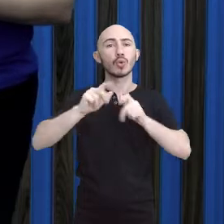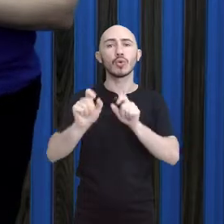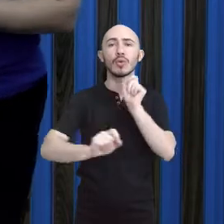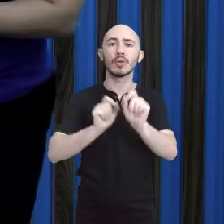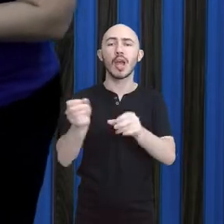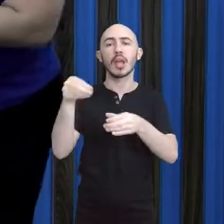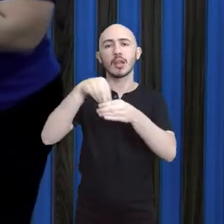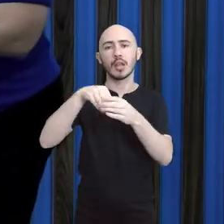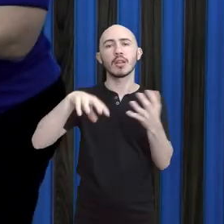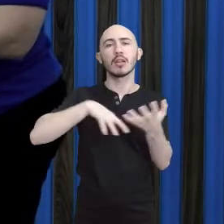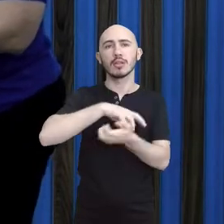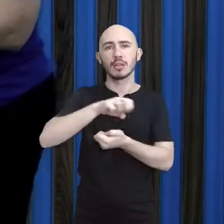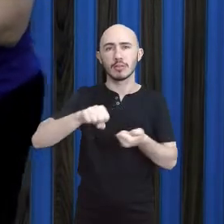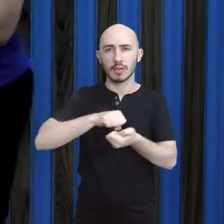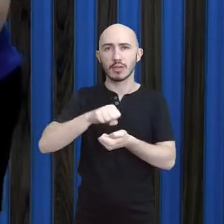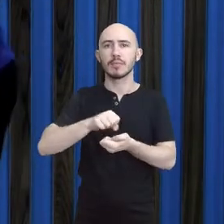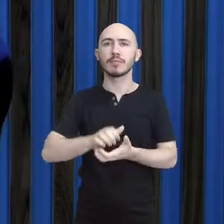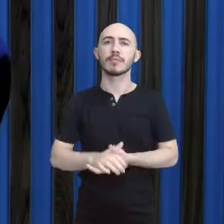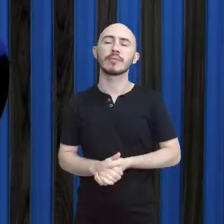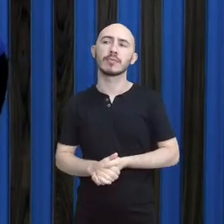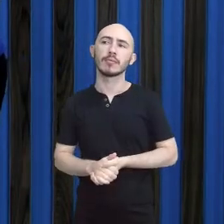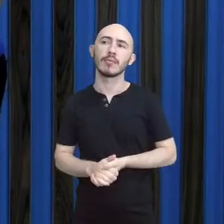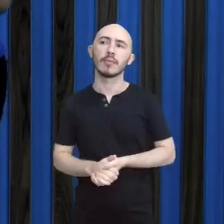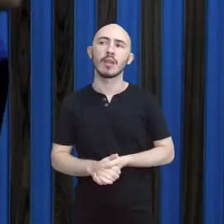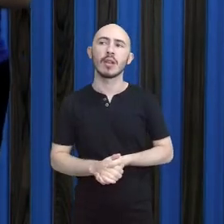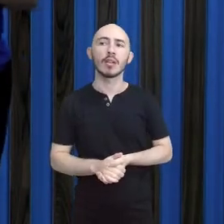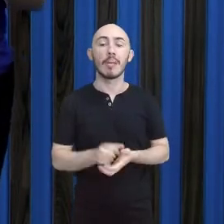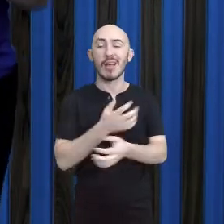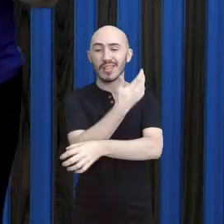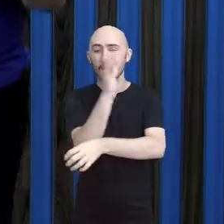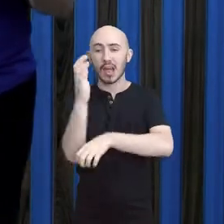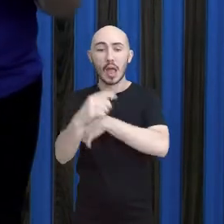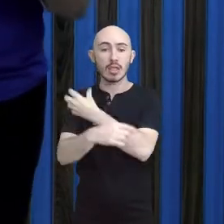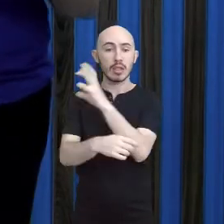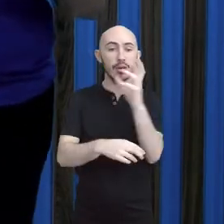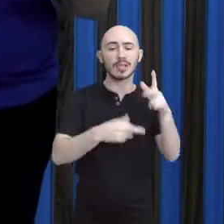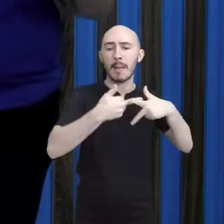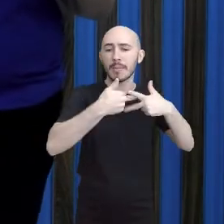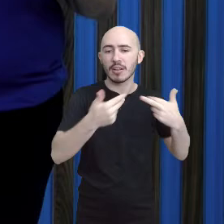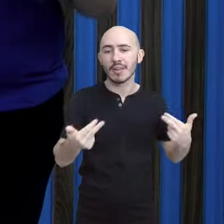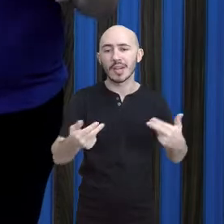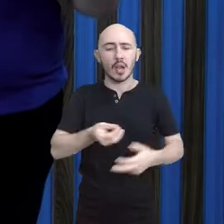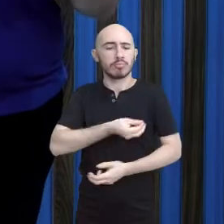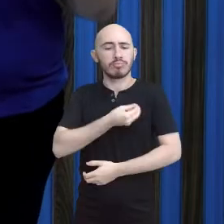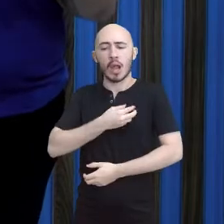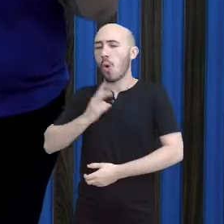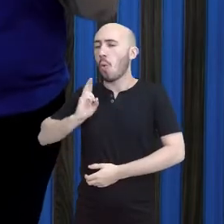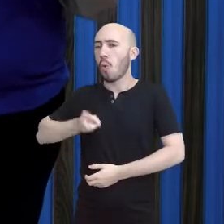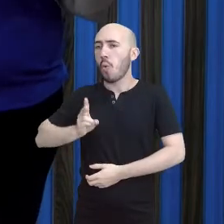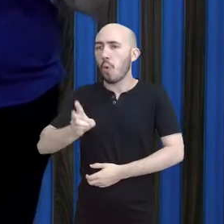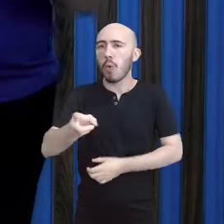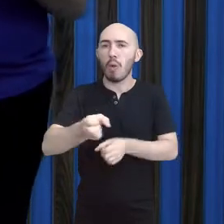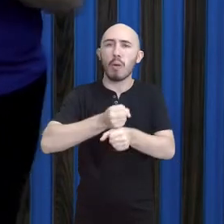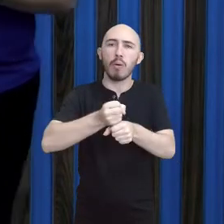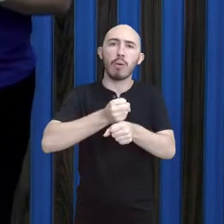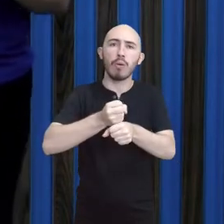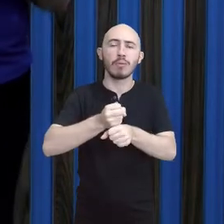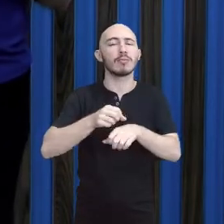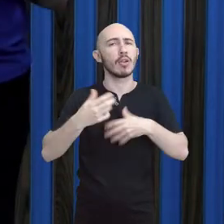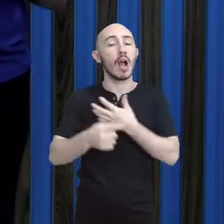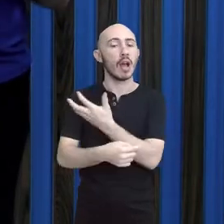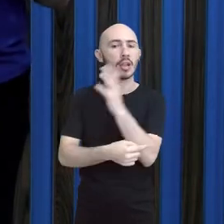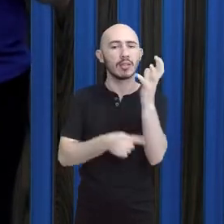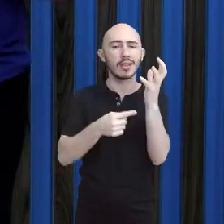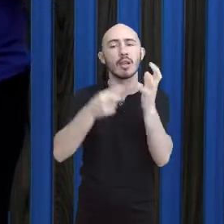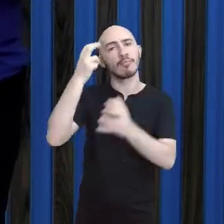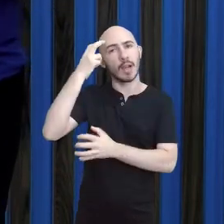da sustentabilidade. A sobrevivência da biodiversidade ao longo dos anos. Então, a natureza, ela é muito esperta, ela